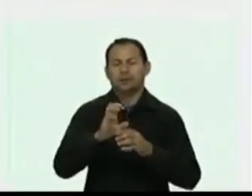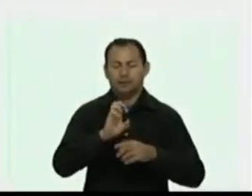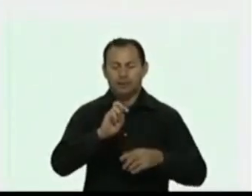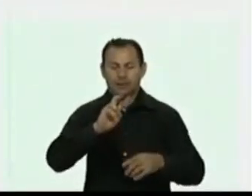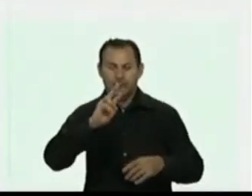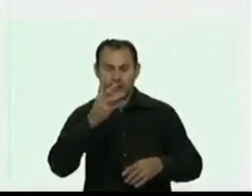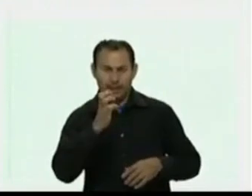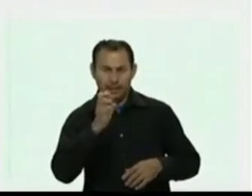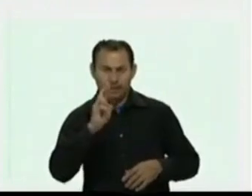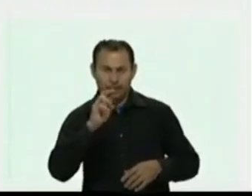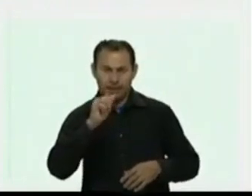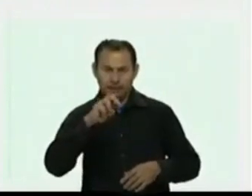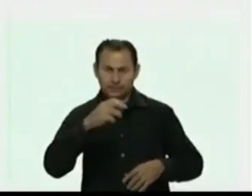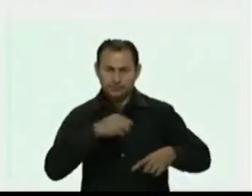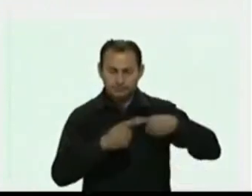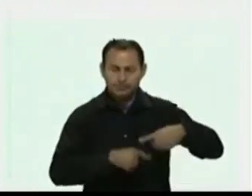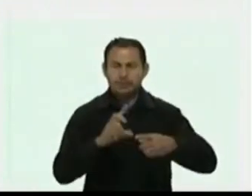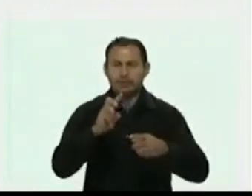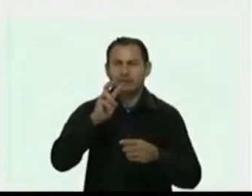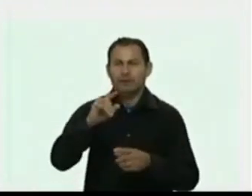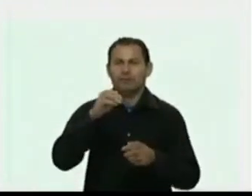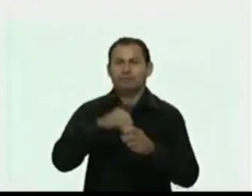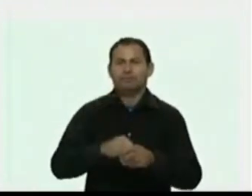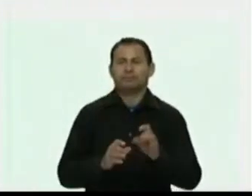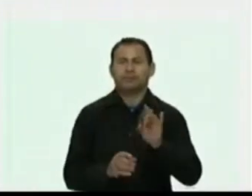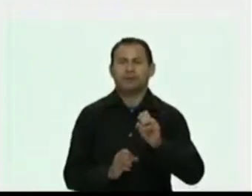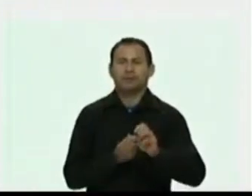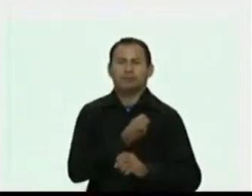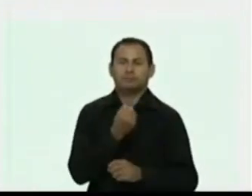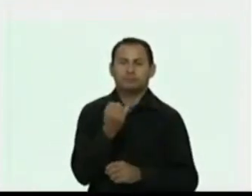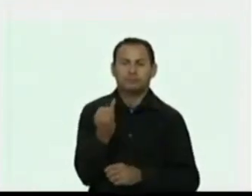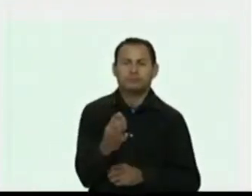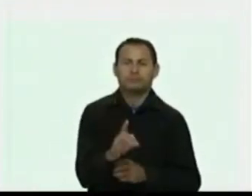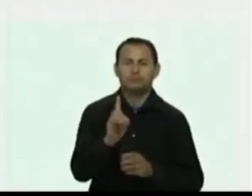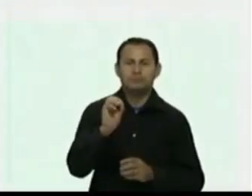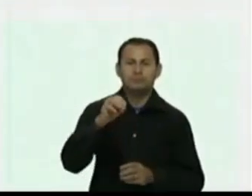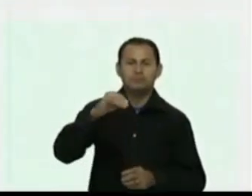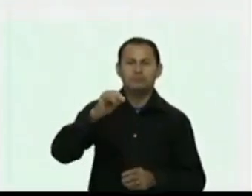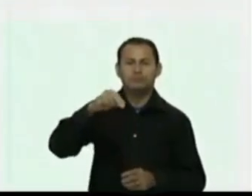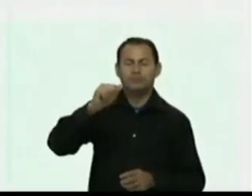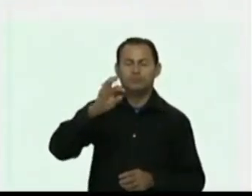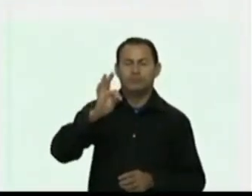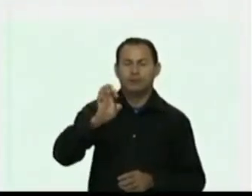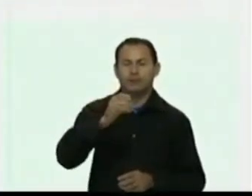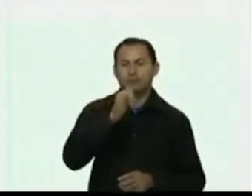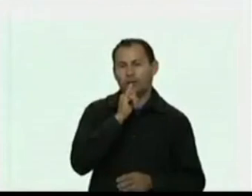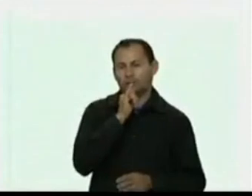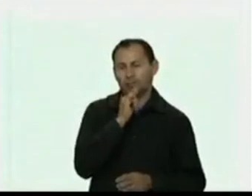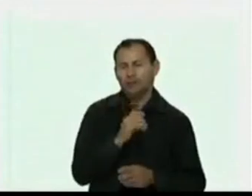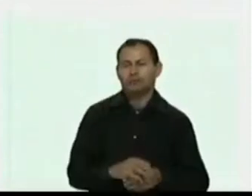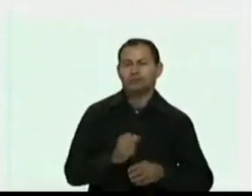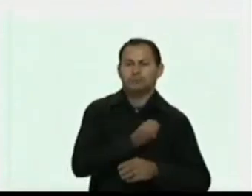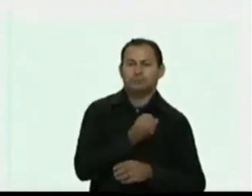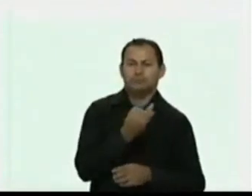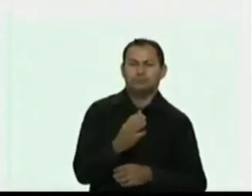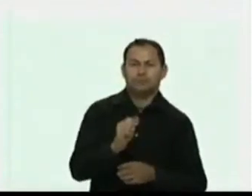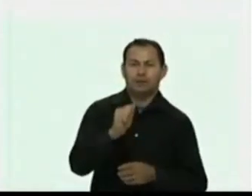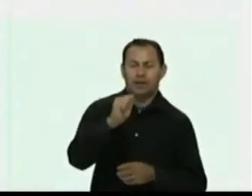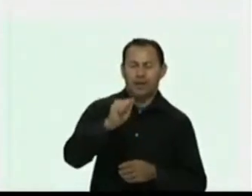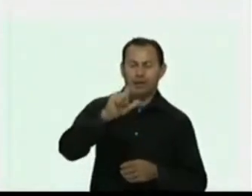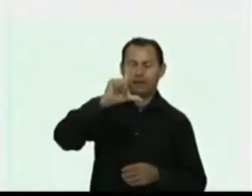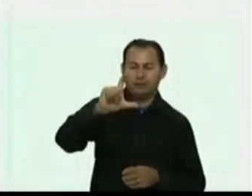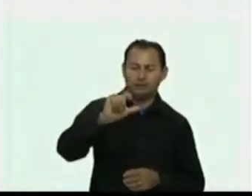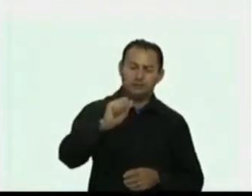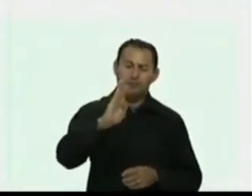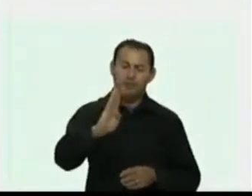herança. Então, o que vai depender aqui é só a quantidade de dominantes, por exemplo, né? Então, a proporção de azão e